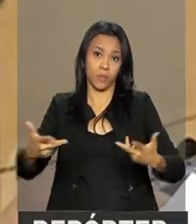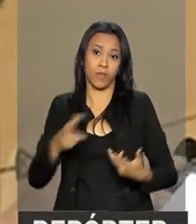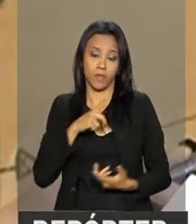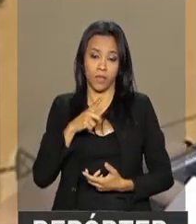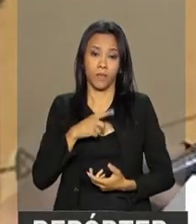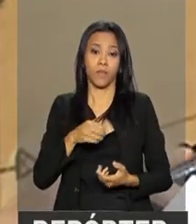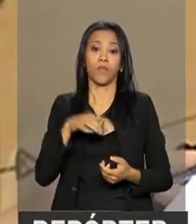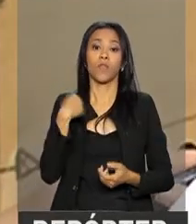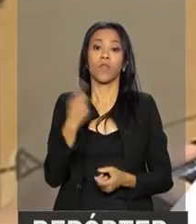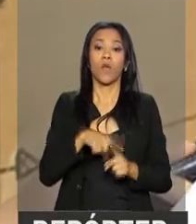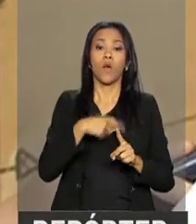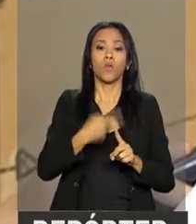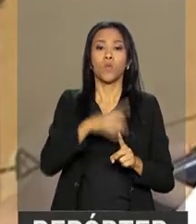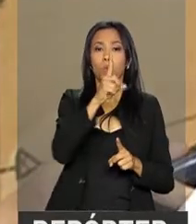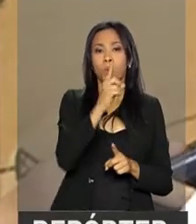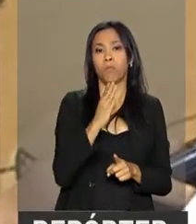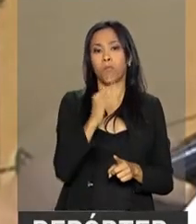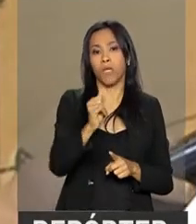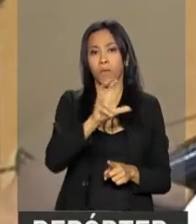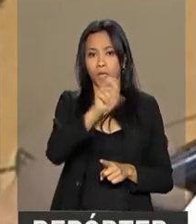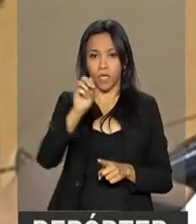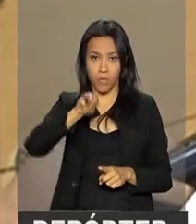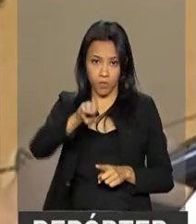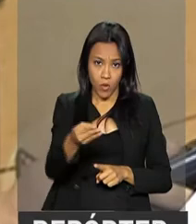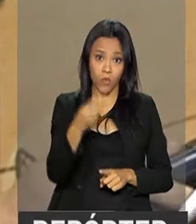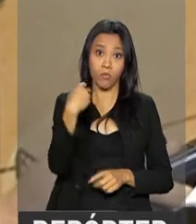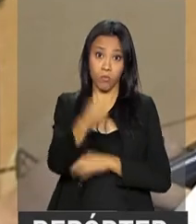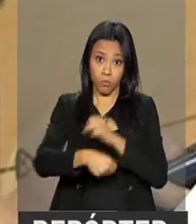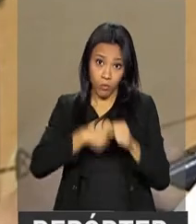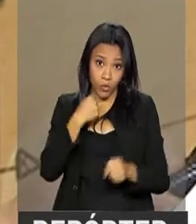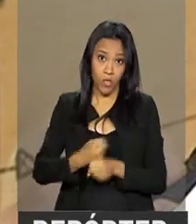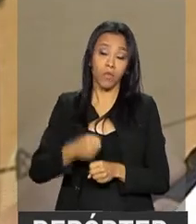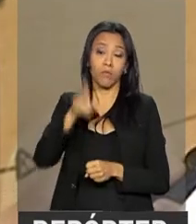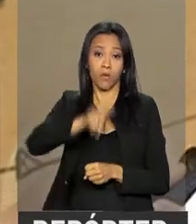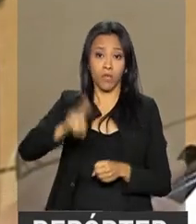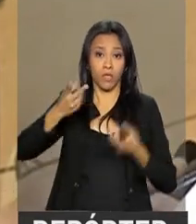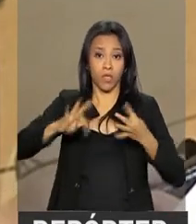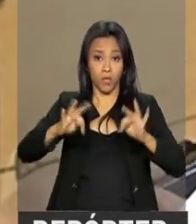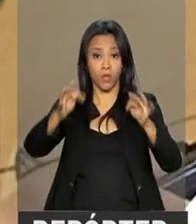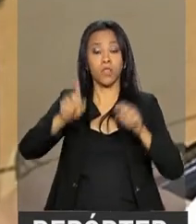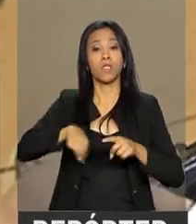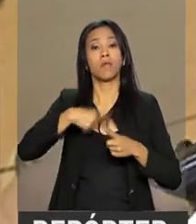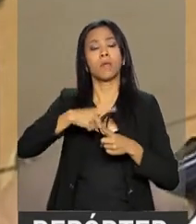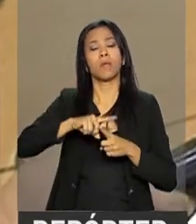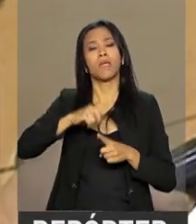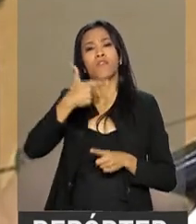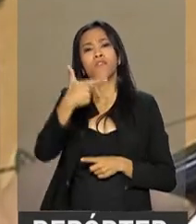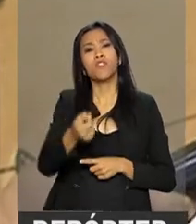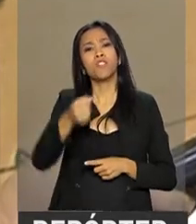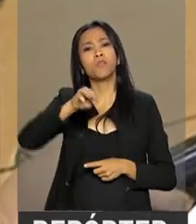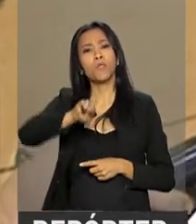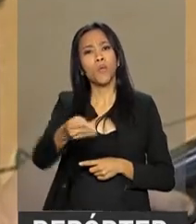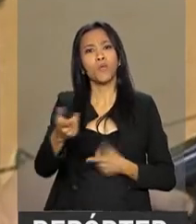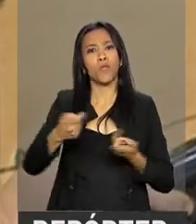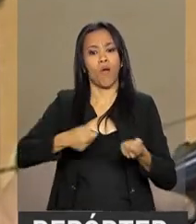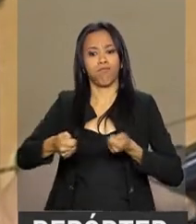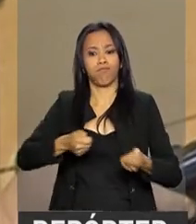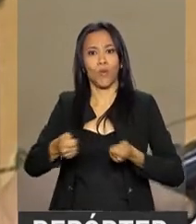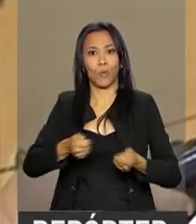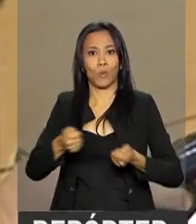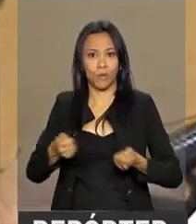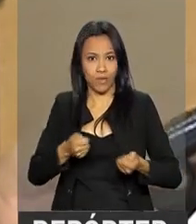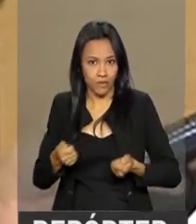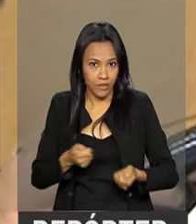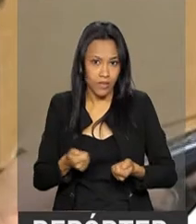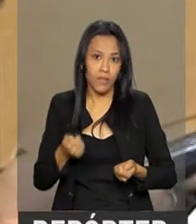estimamos 1,5 bilhão de investimentos por ano na informatização, com 20 bilhões de economia anual pela